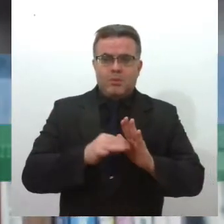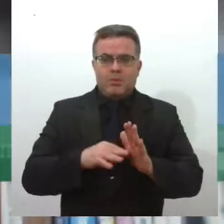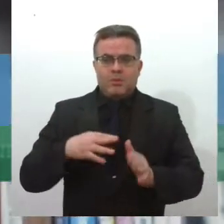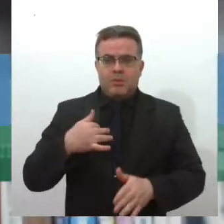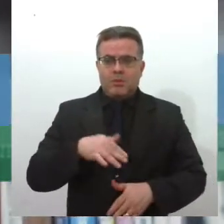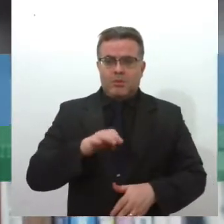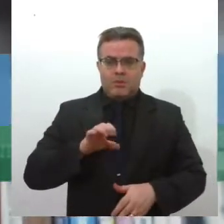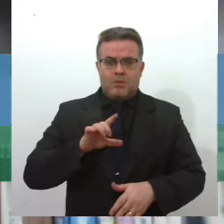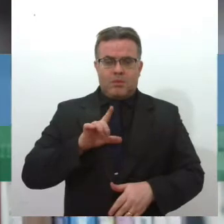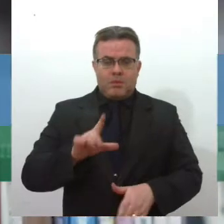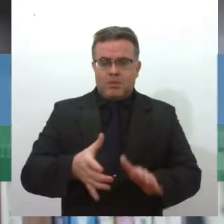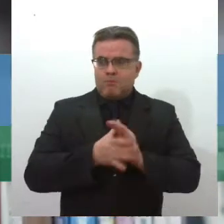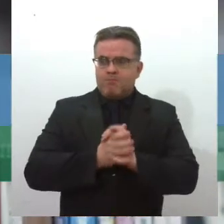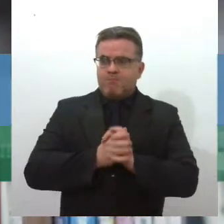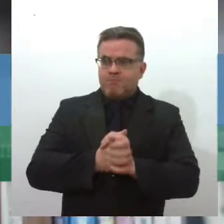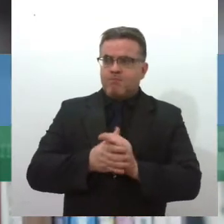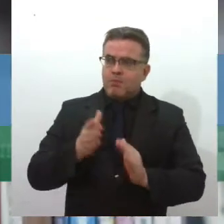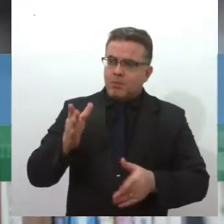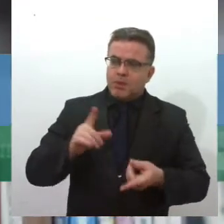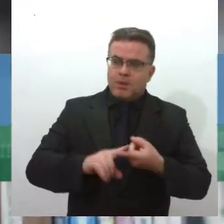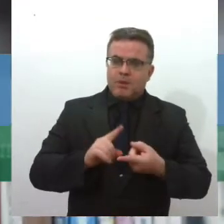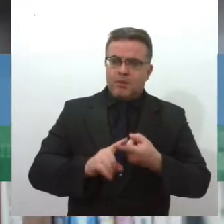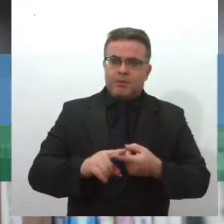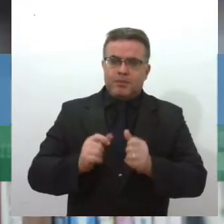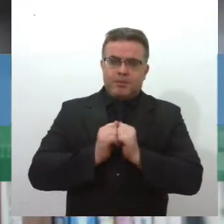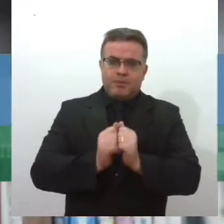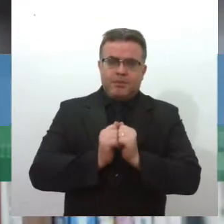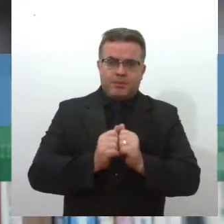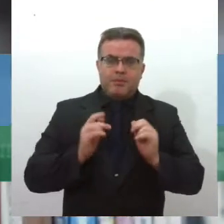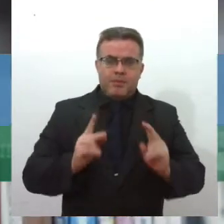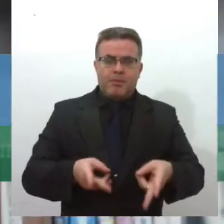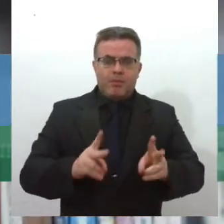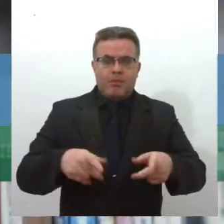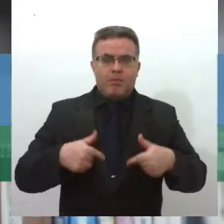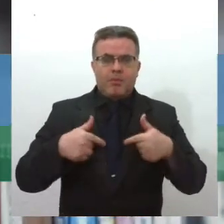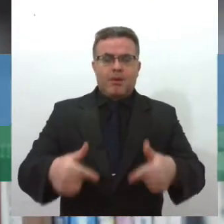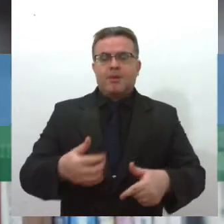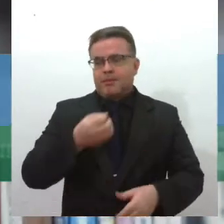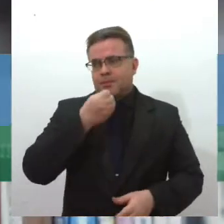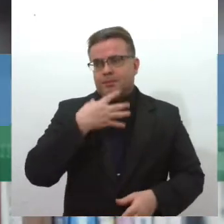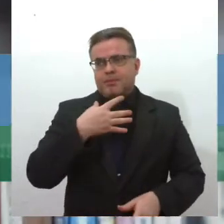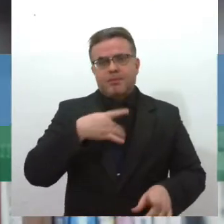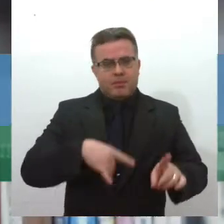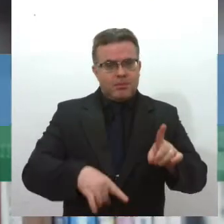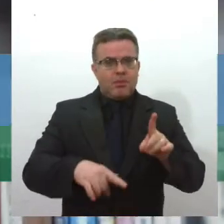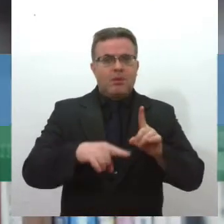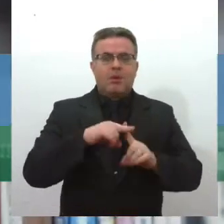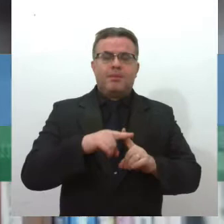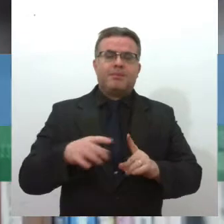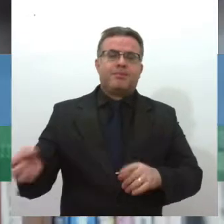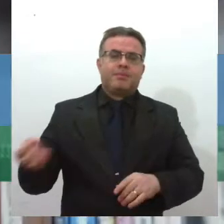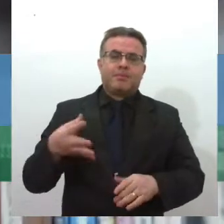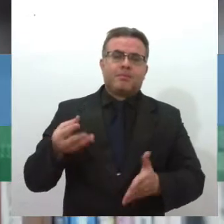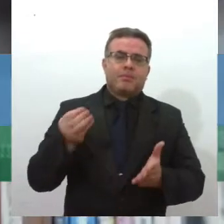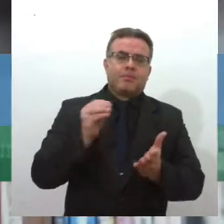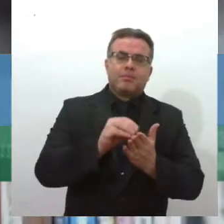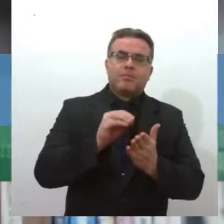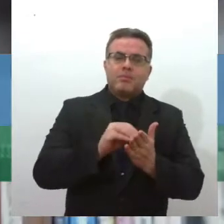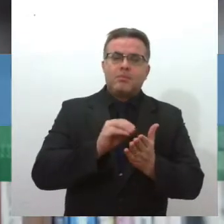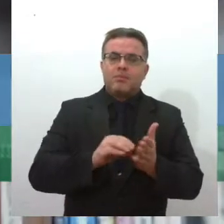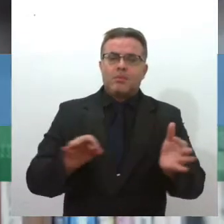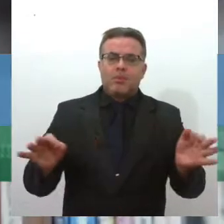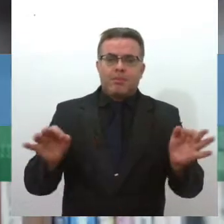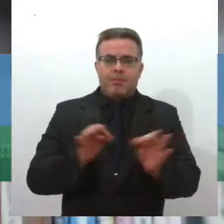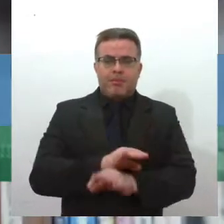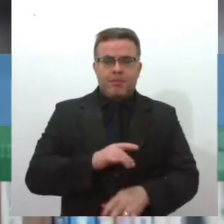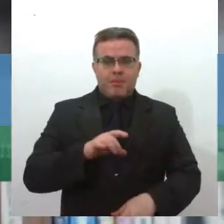Galdino, da Transparência Brasil, também companheiro de jornada e de luta. É positivo atualizar uma lei depois de 29